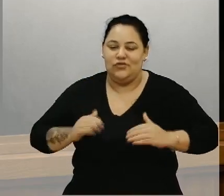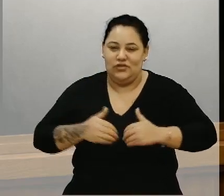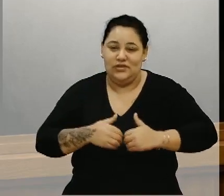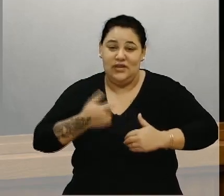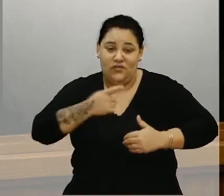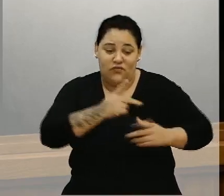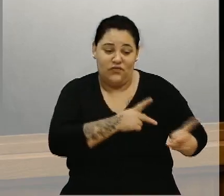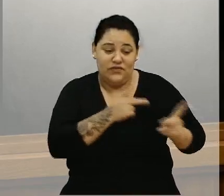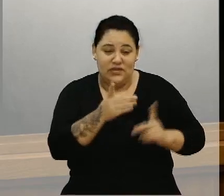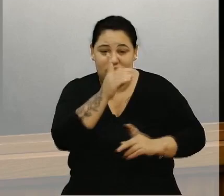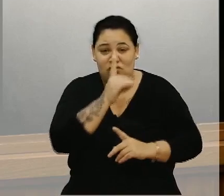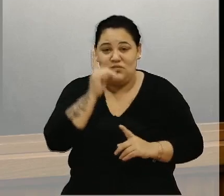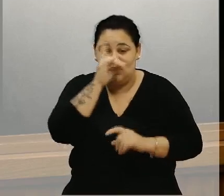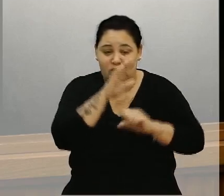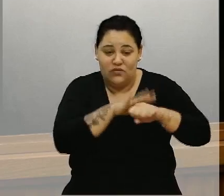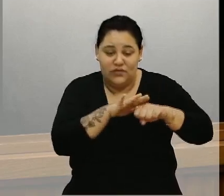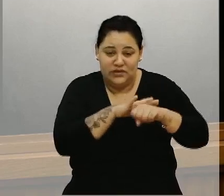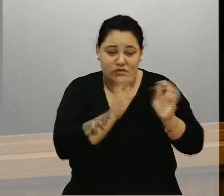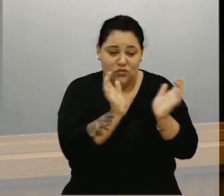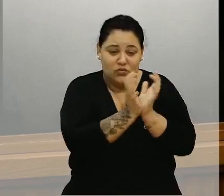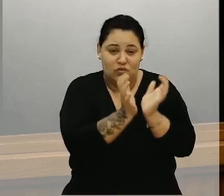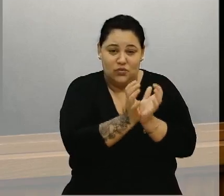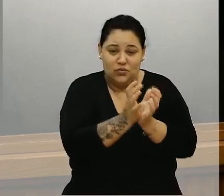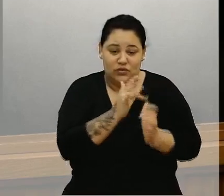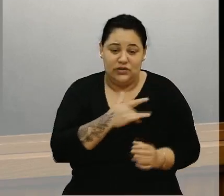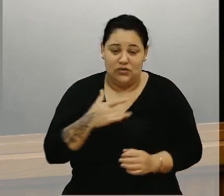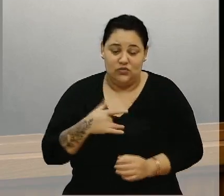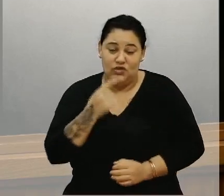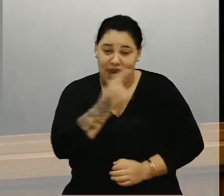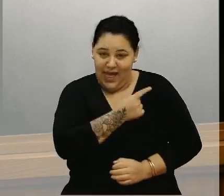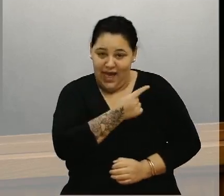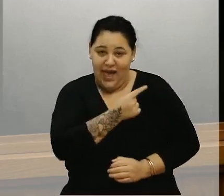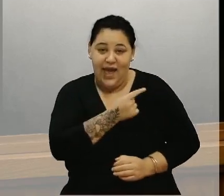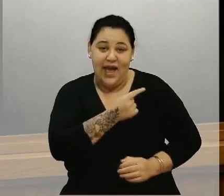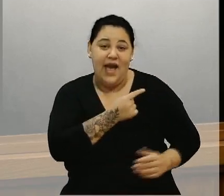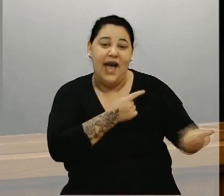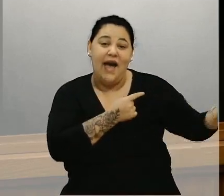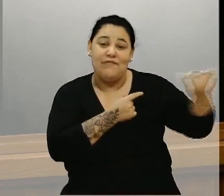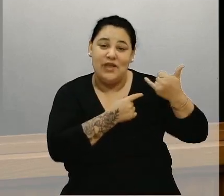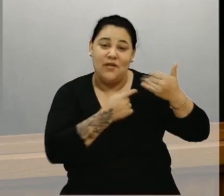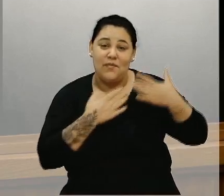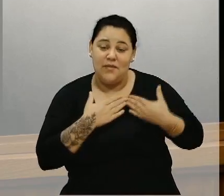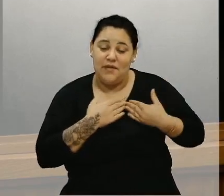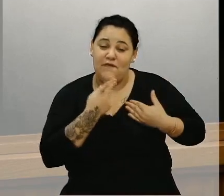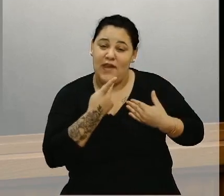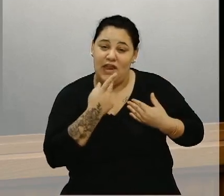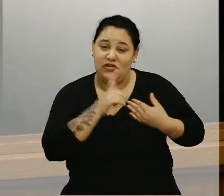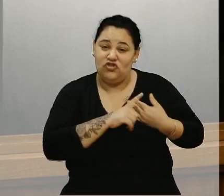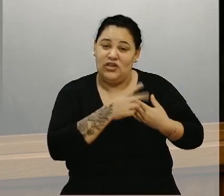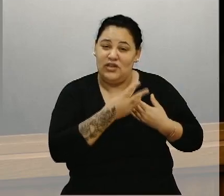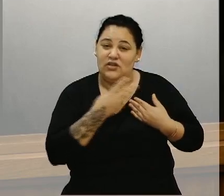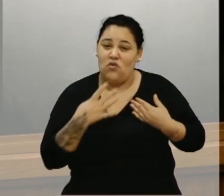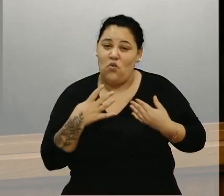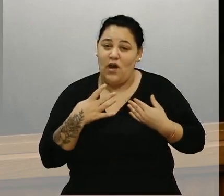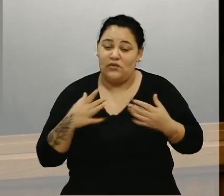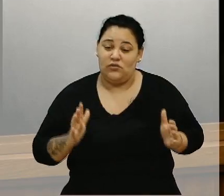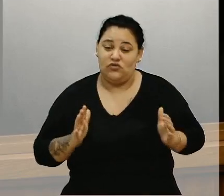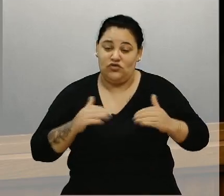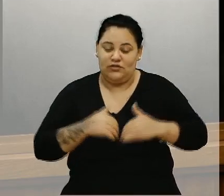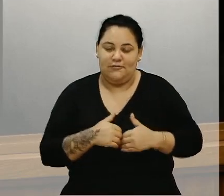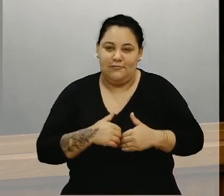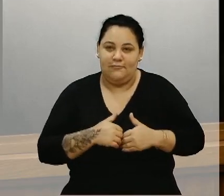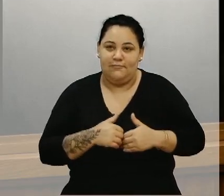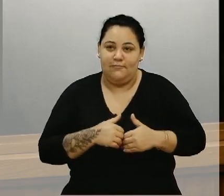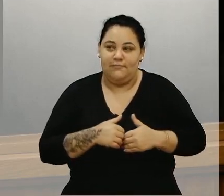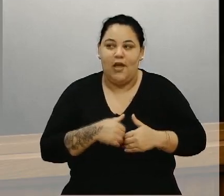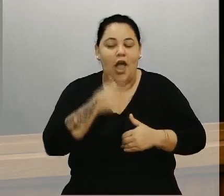domingo, conversando com a equipe de saúde lá, elas me disseram que tinham 3 ou 4 autistas. E olha que não tinha